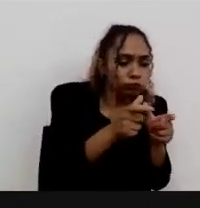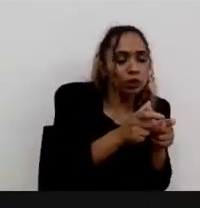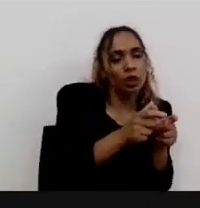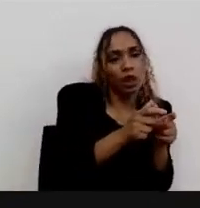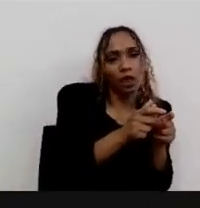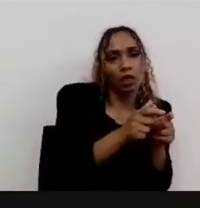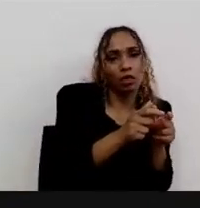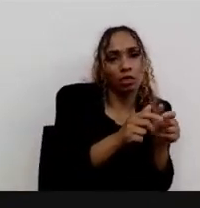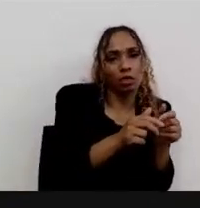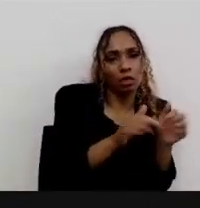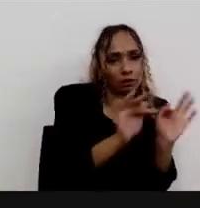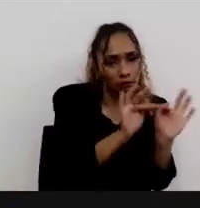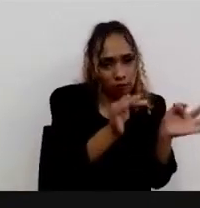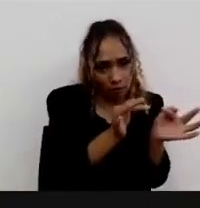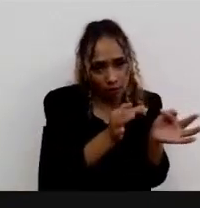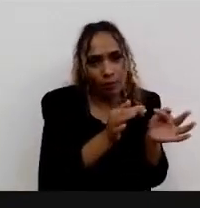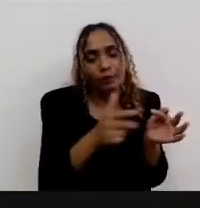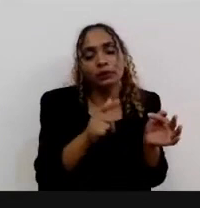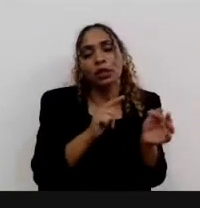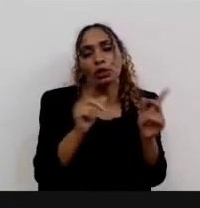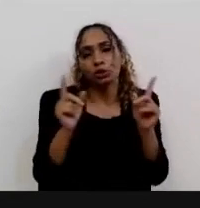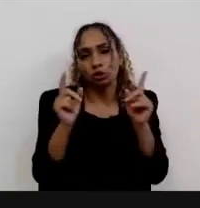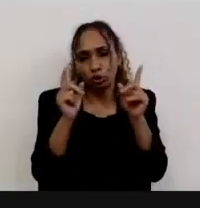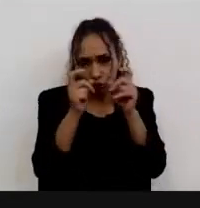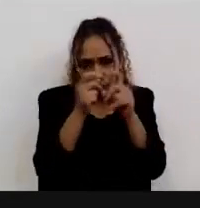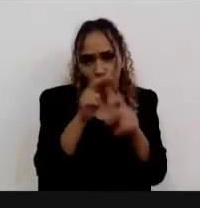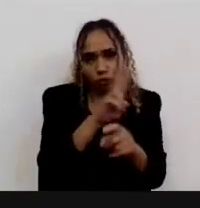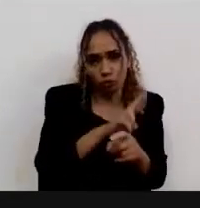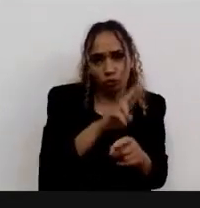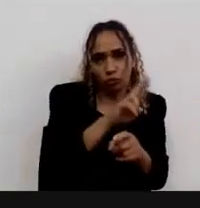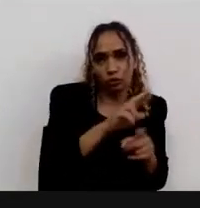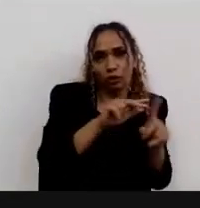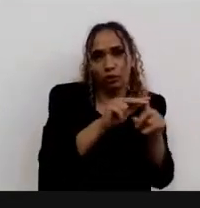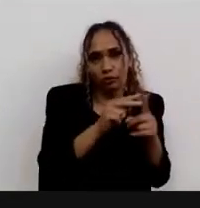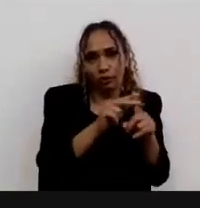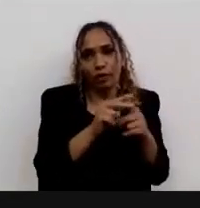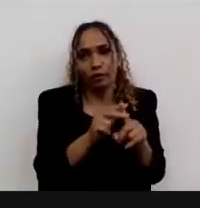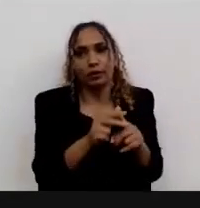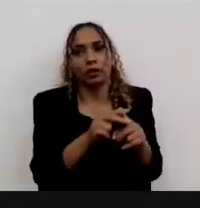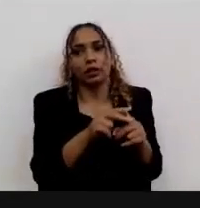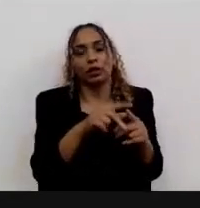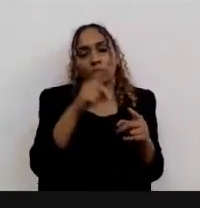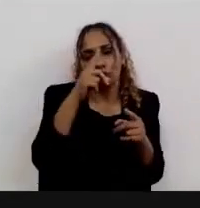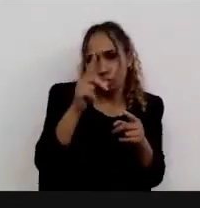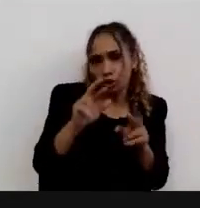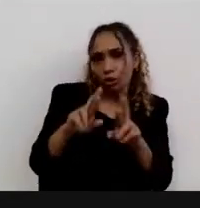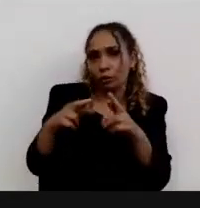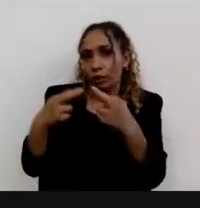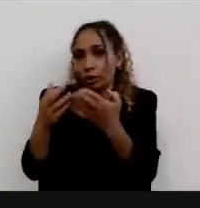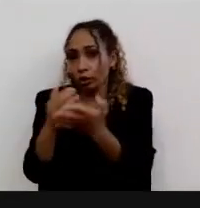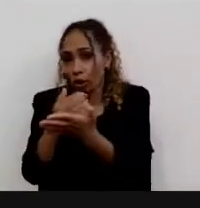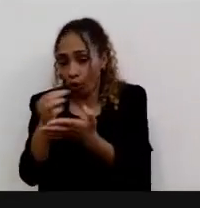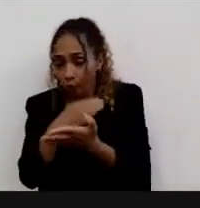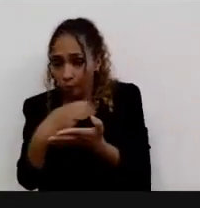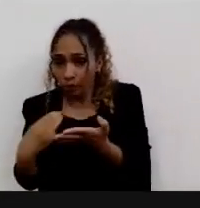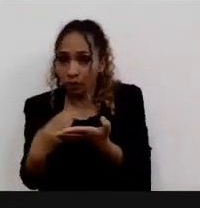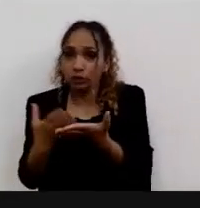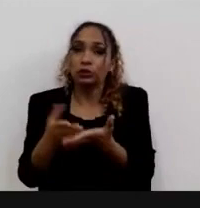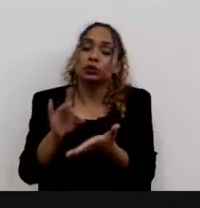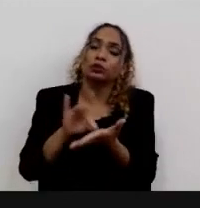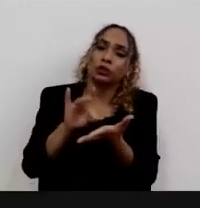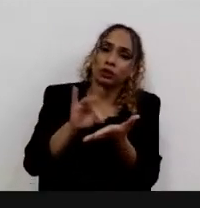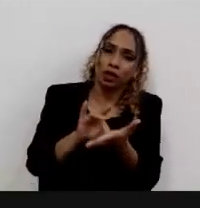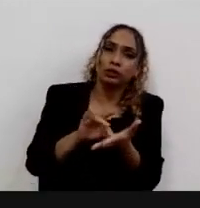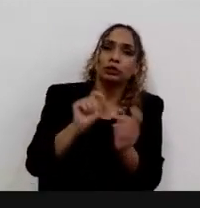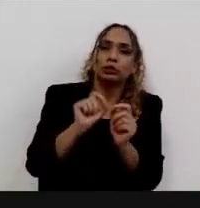mais tranquilas, e que é uma dificuldade muito grande de utilizar a ferramenta para a ordem do dia, para reuniões com esse ministro, que, na verdade,